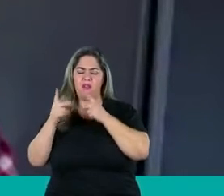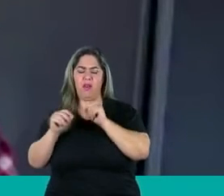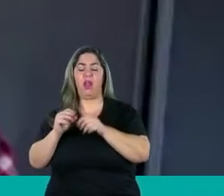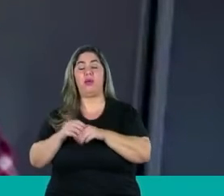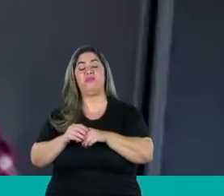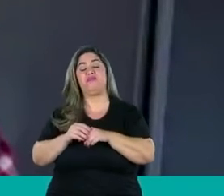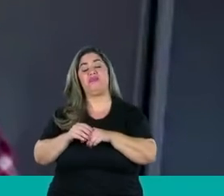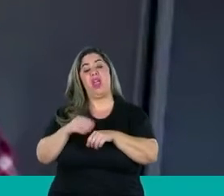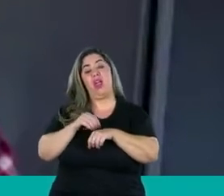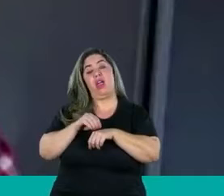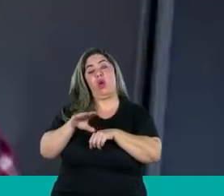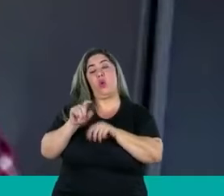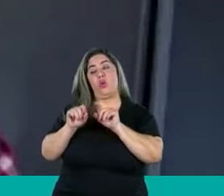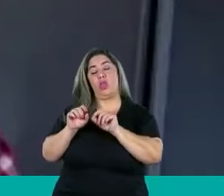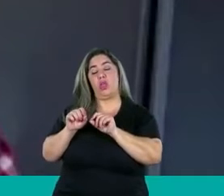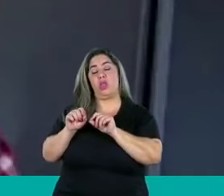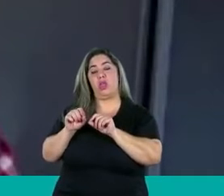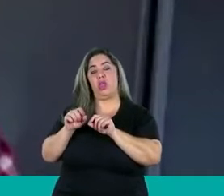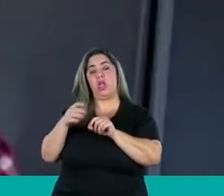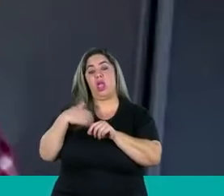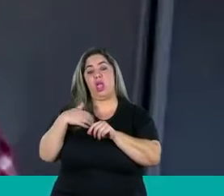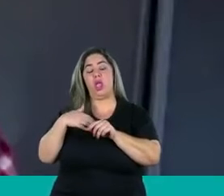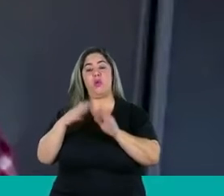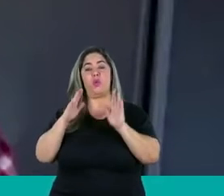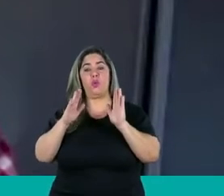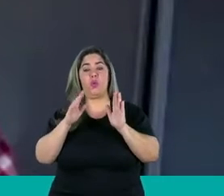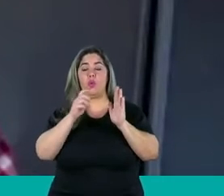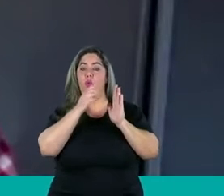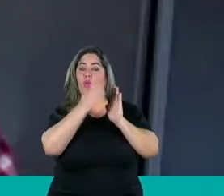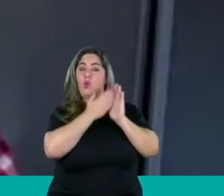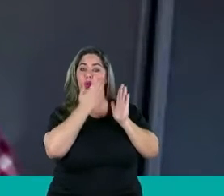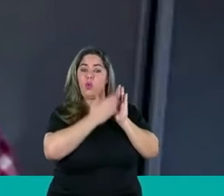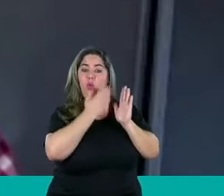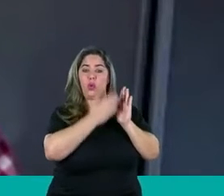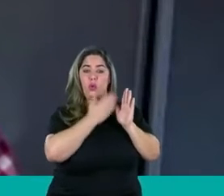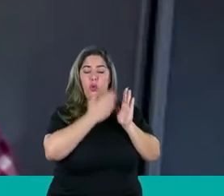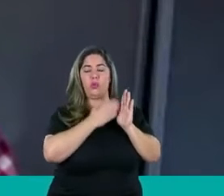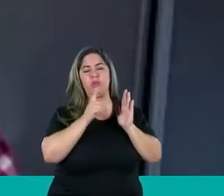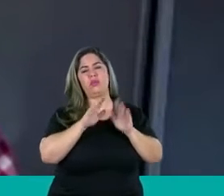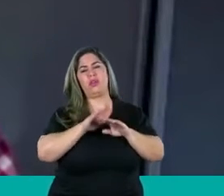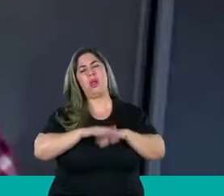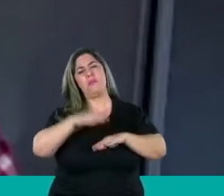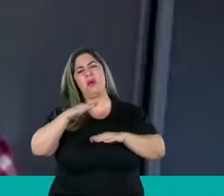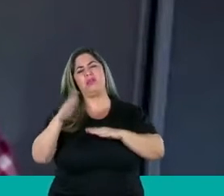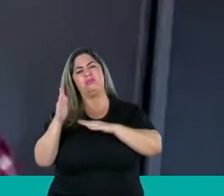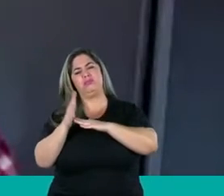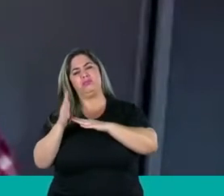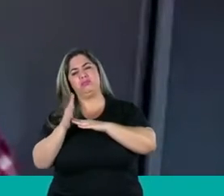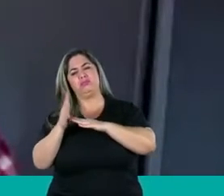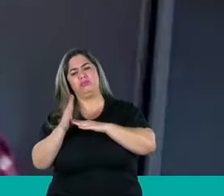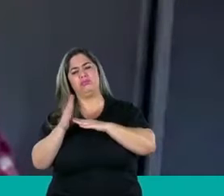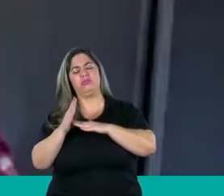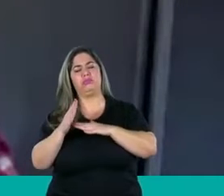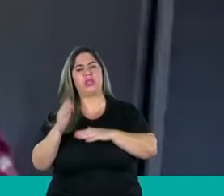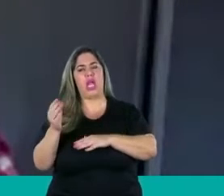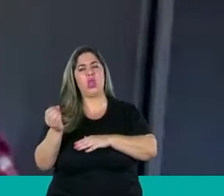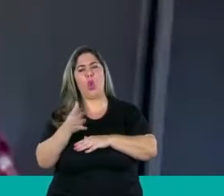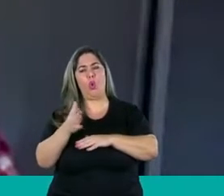que eu ficasse com a parte da obra, que é mais contemporânea, mais